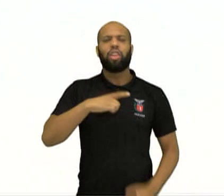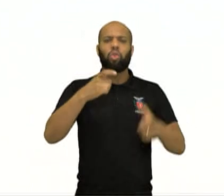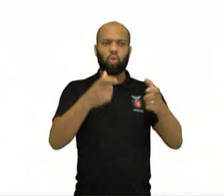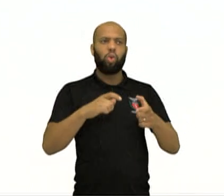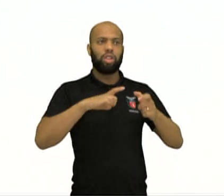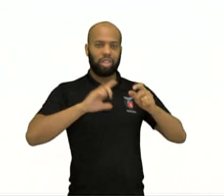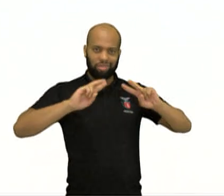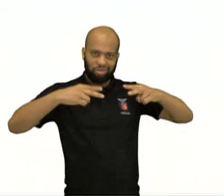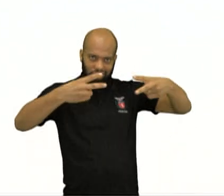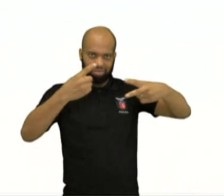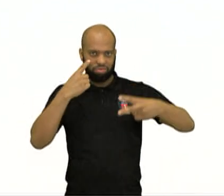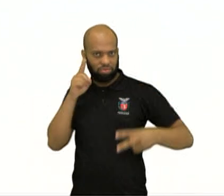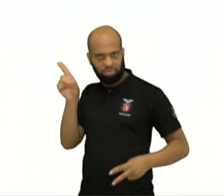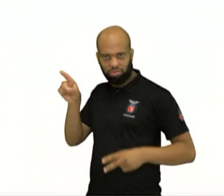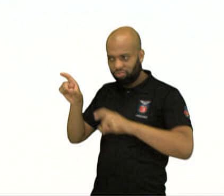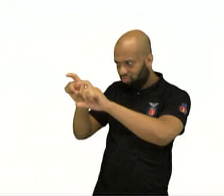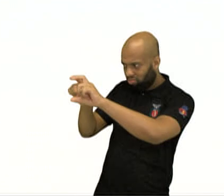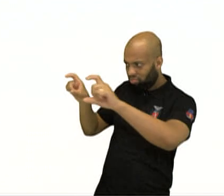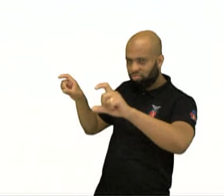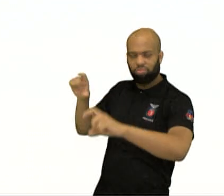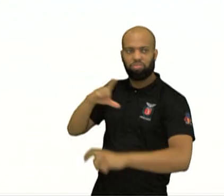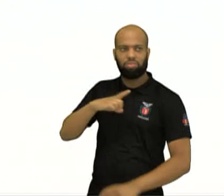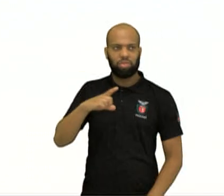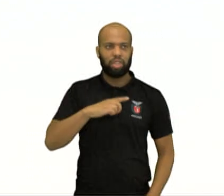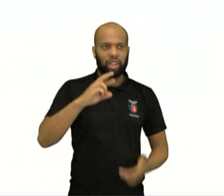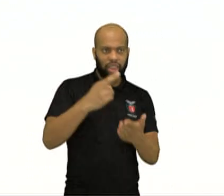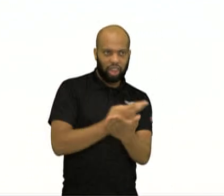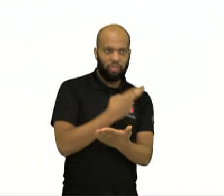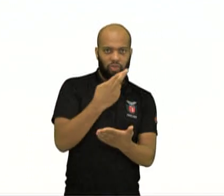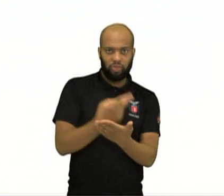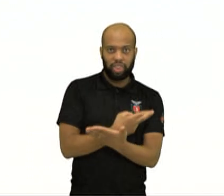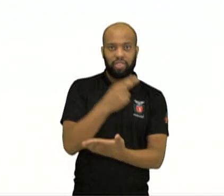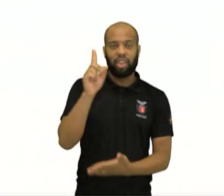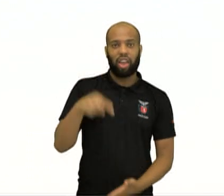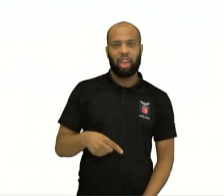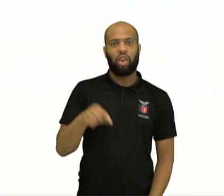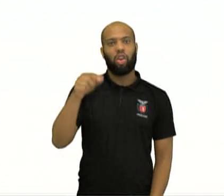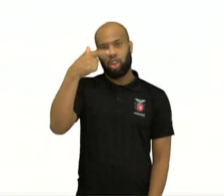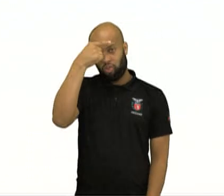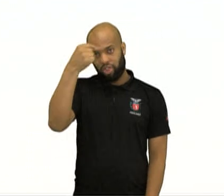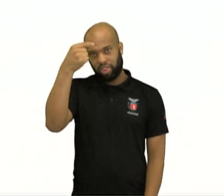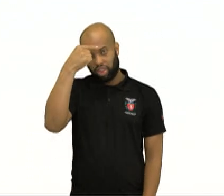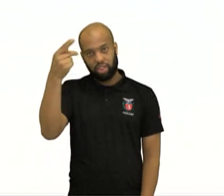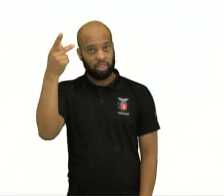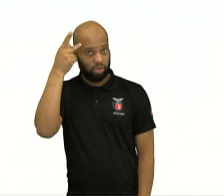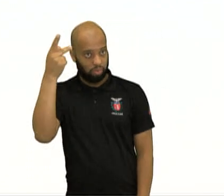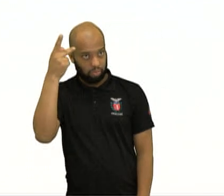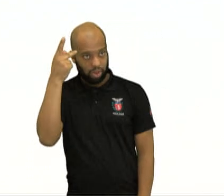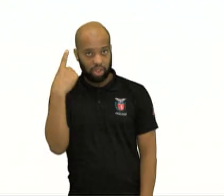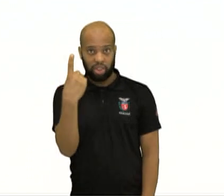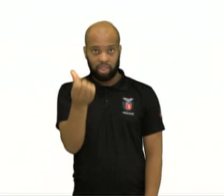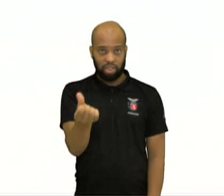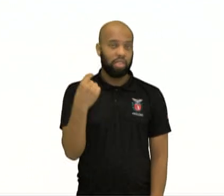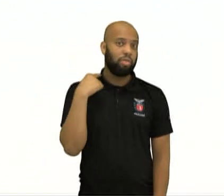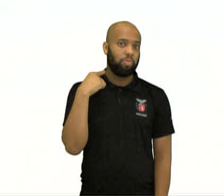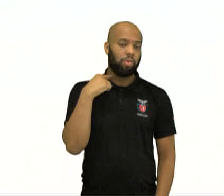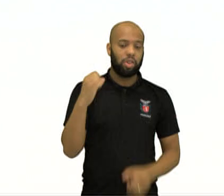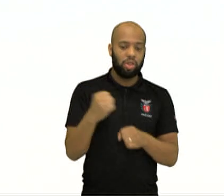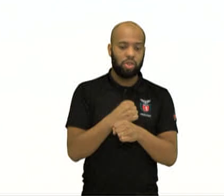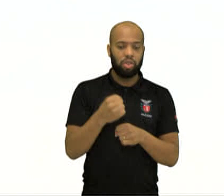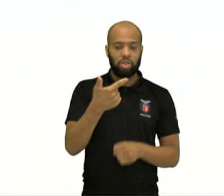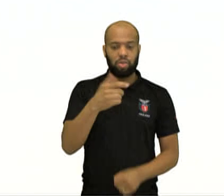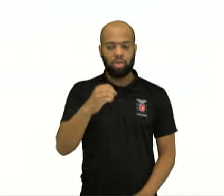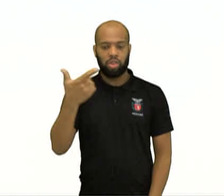disponível em revistas USP aqui em 16 de maio, tá? De 2020 foi